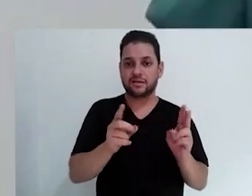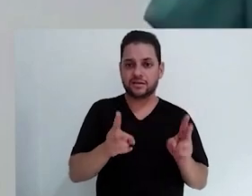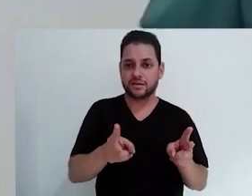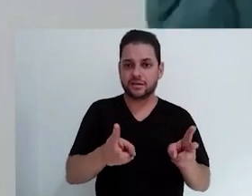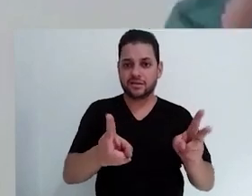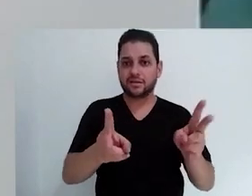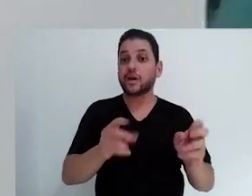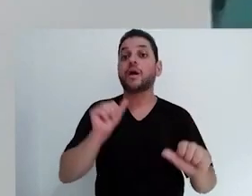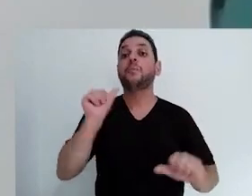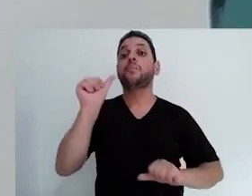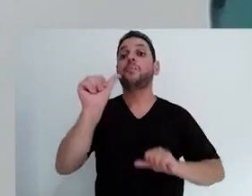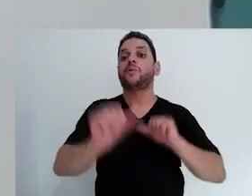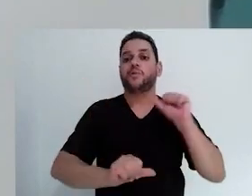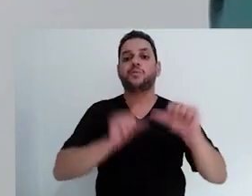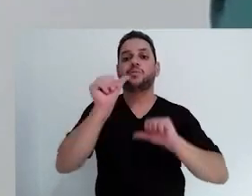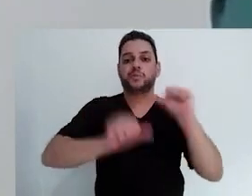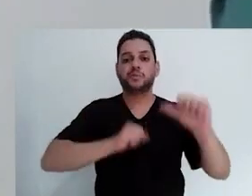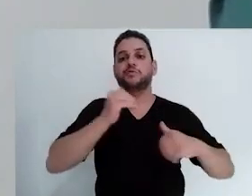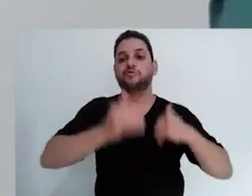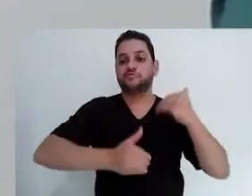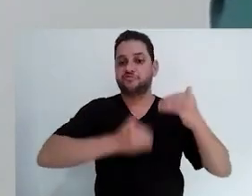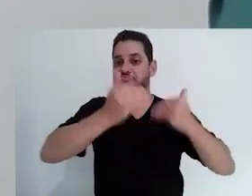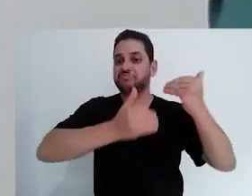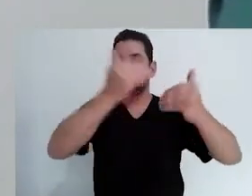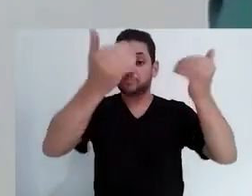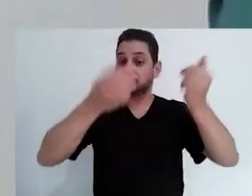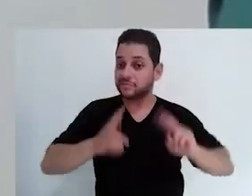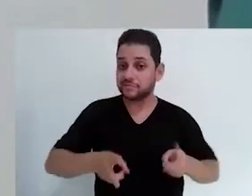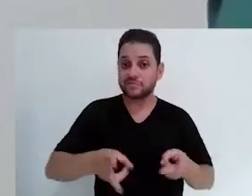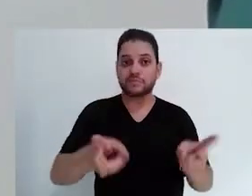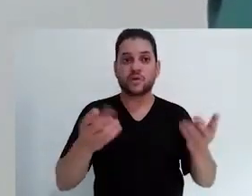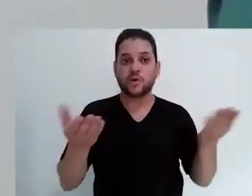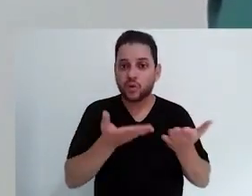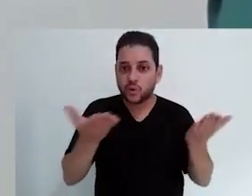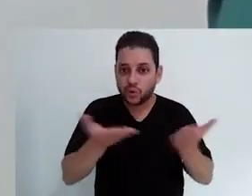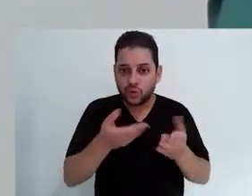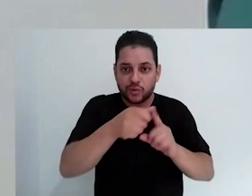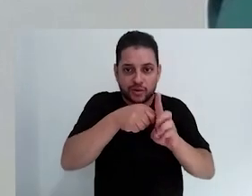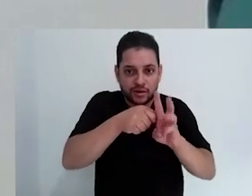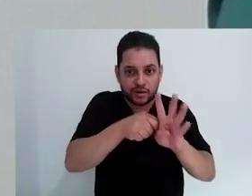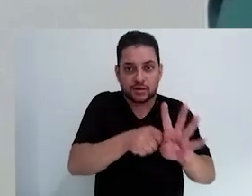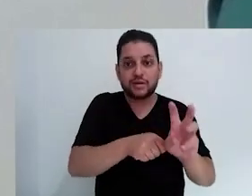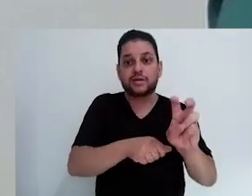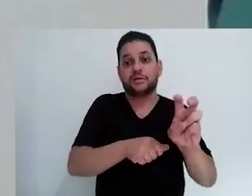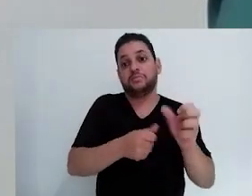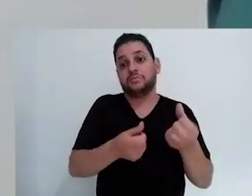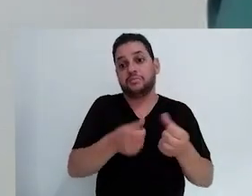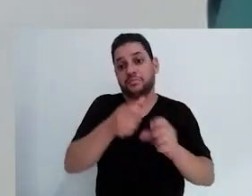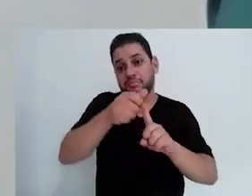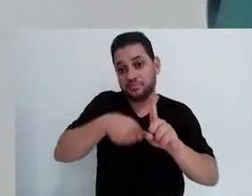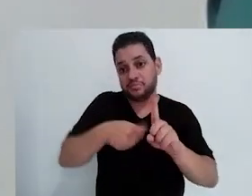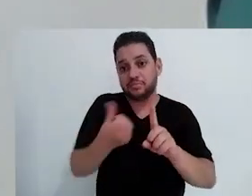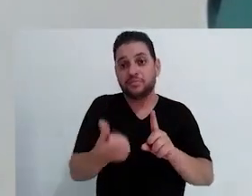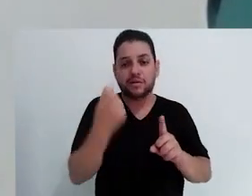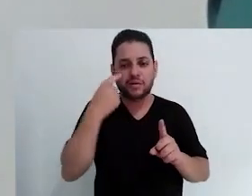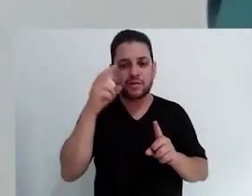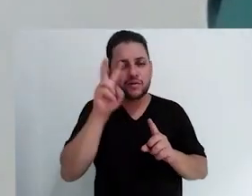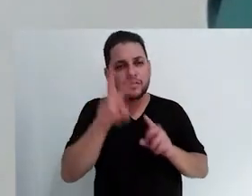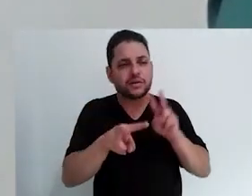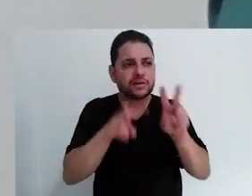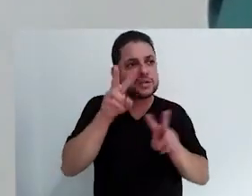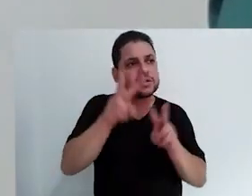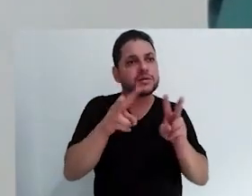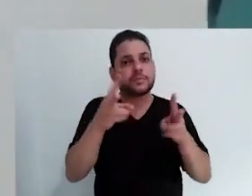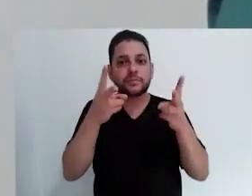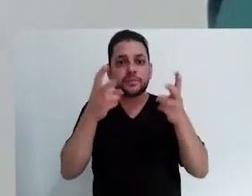gente faz. Então, a gente hoje, depois de 5, 6 meses de funcionamento dos núcleos, a gente já percebe a necessidade de atendimento de